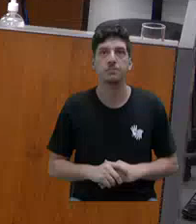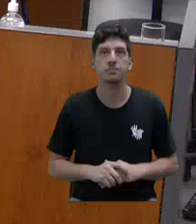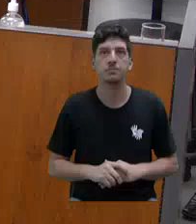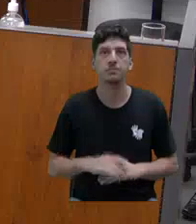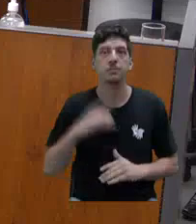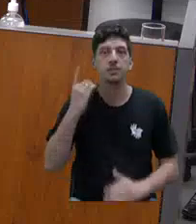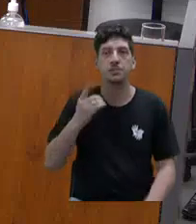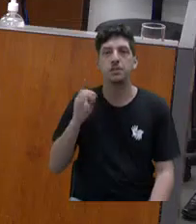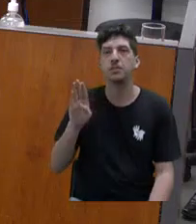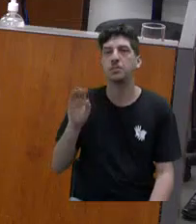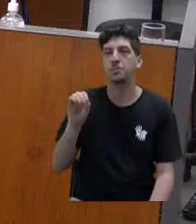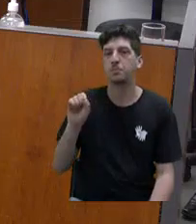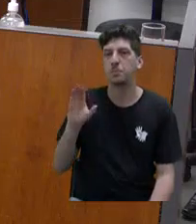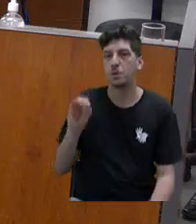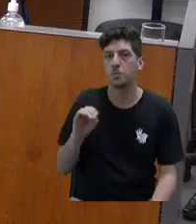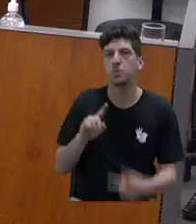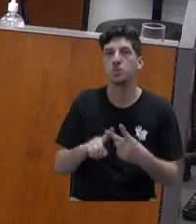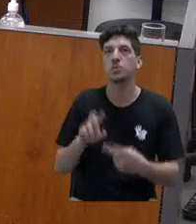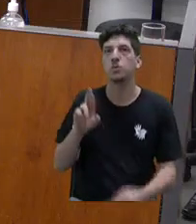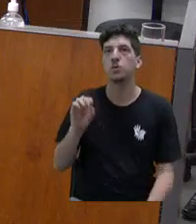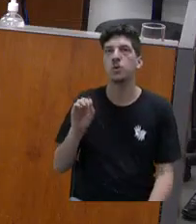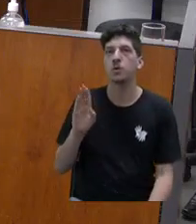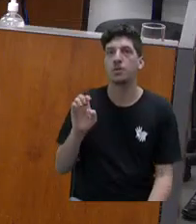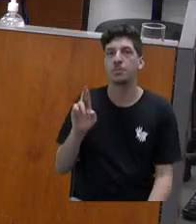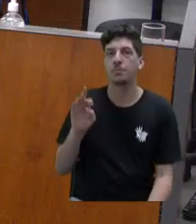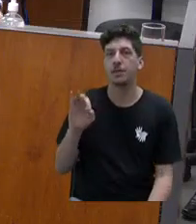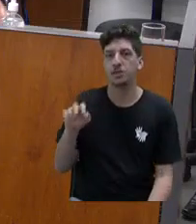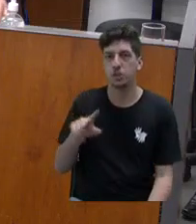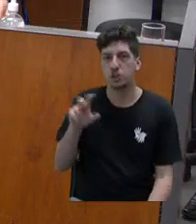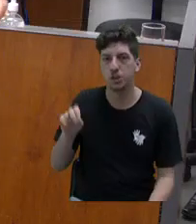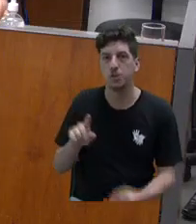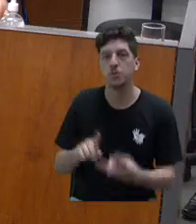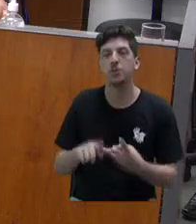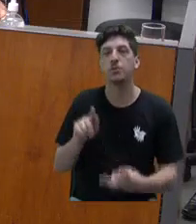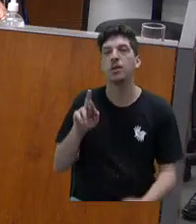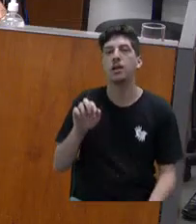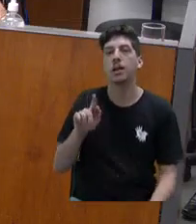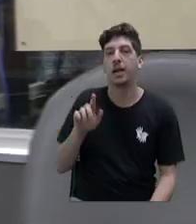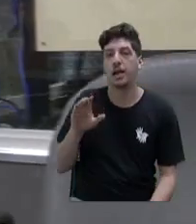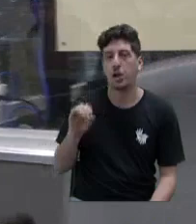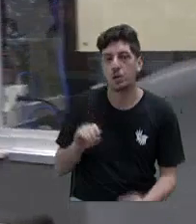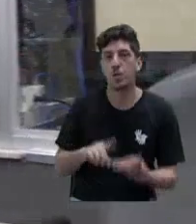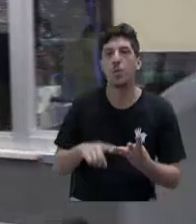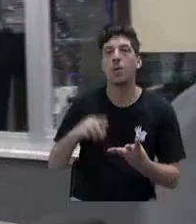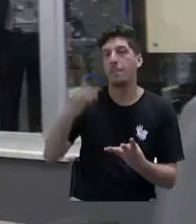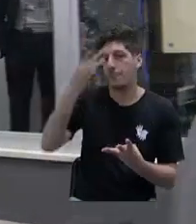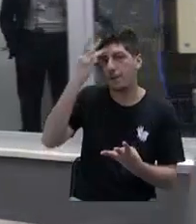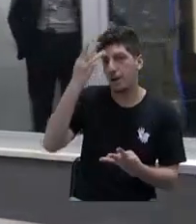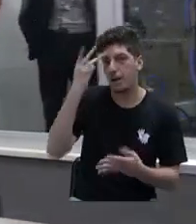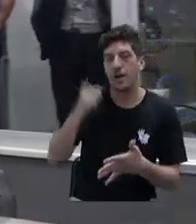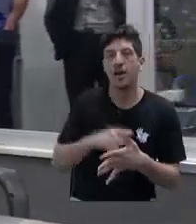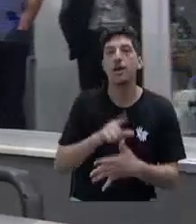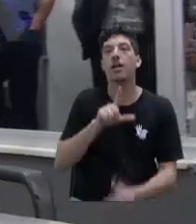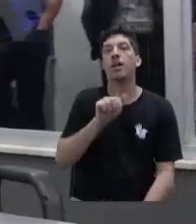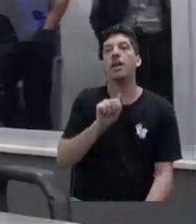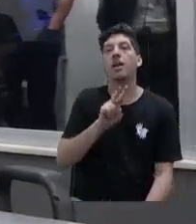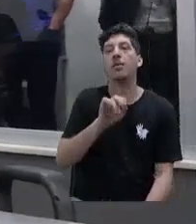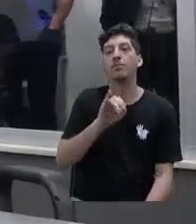Bosco, Robertinho, meu querido Grego, Macaé, Laviola,